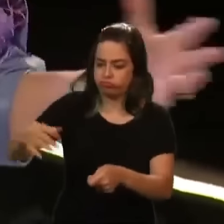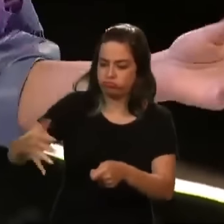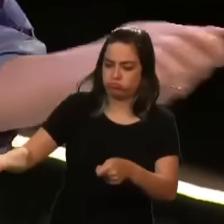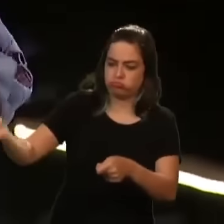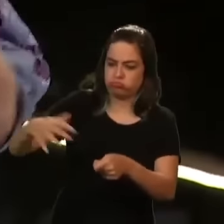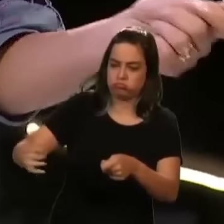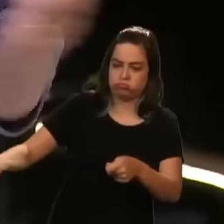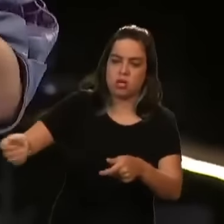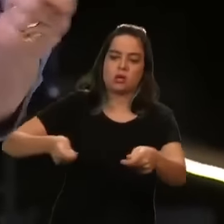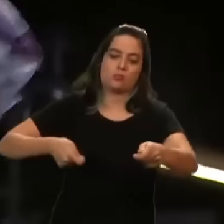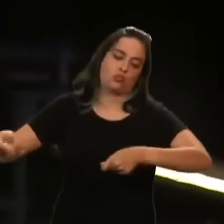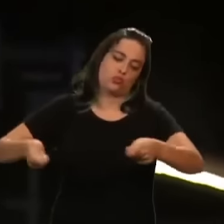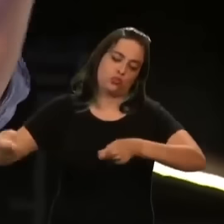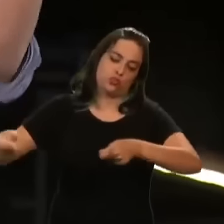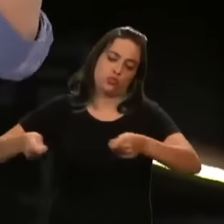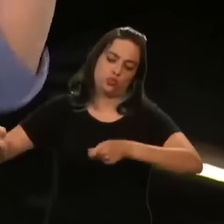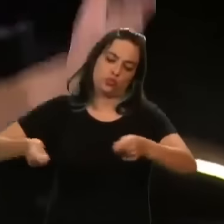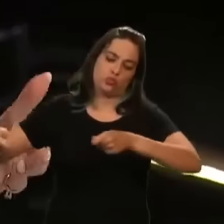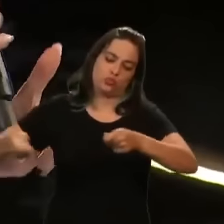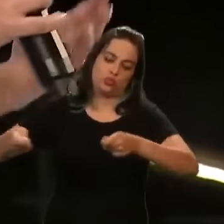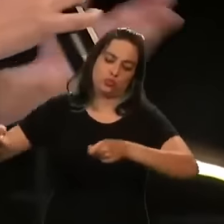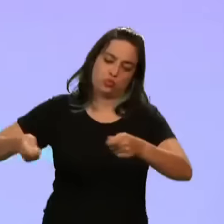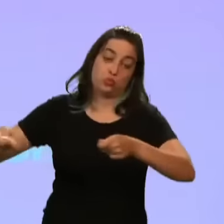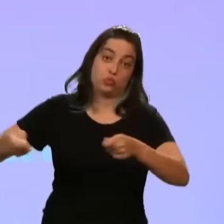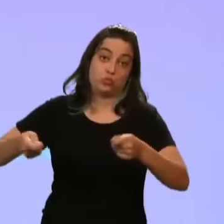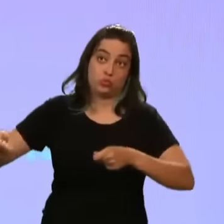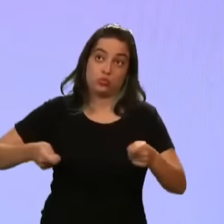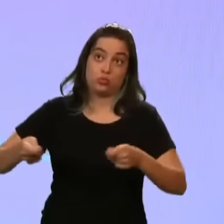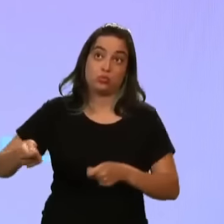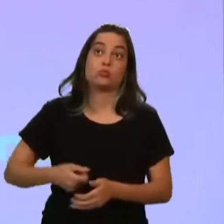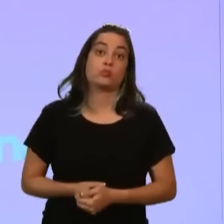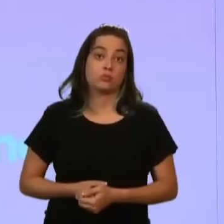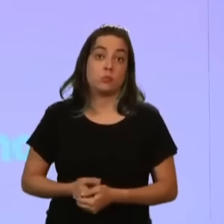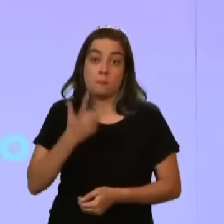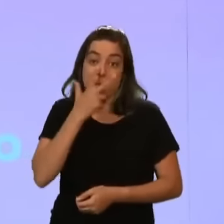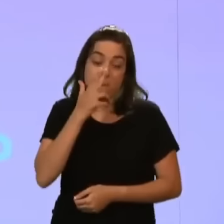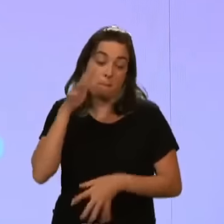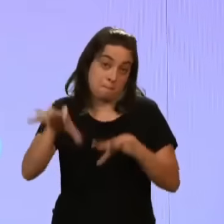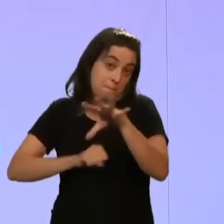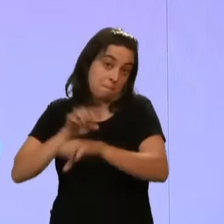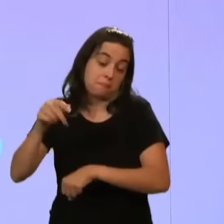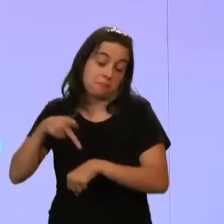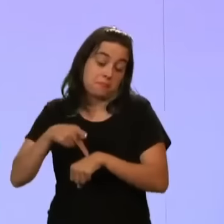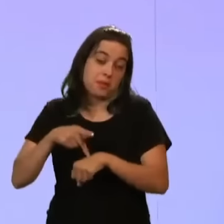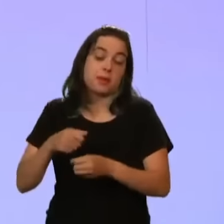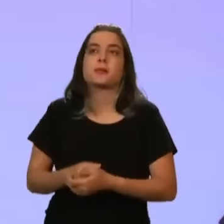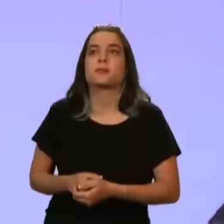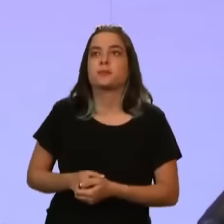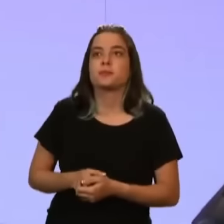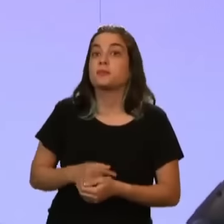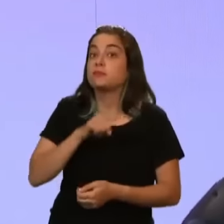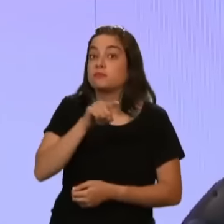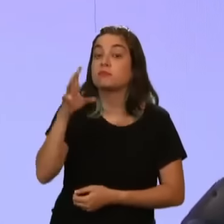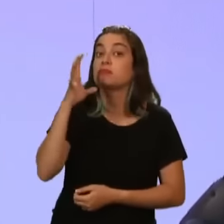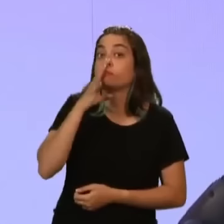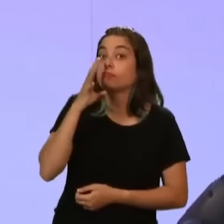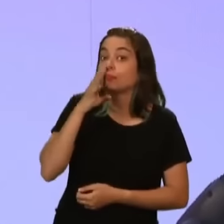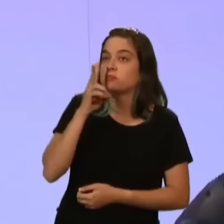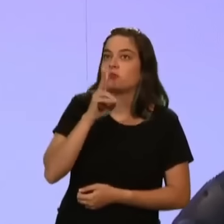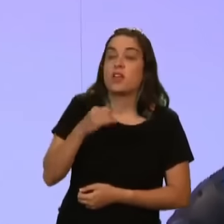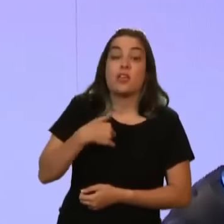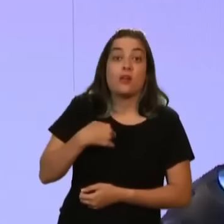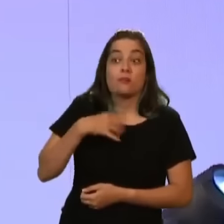terra, pedra, começa a peneirar, começa a fazer o seu próprio garimpo. E você vai ficar maravilhada. Eu fiquei